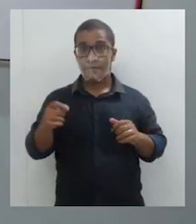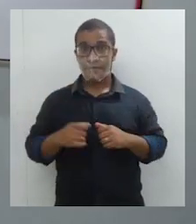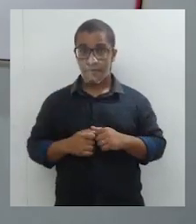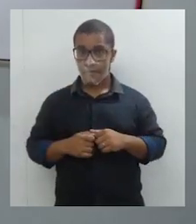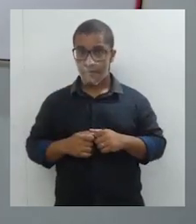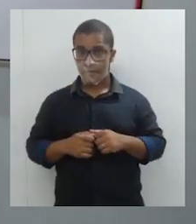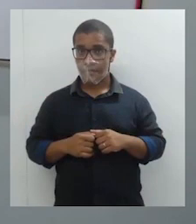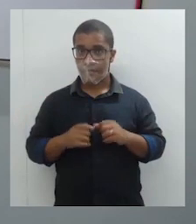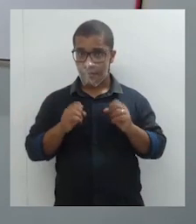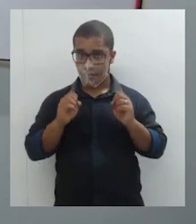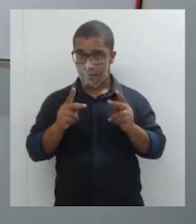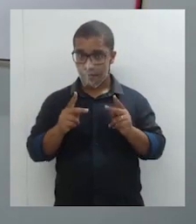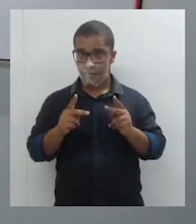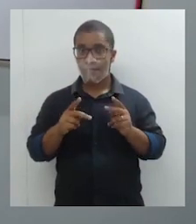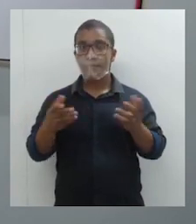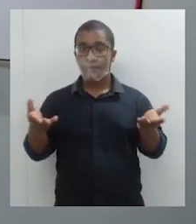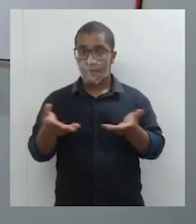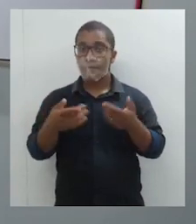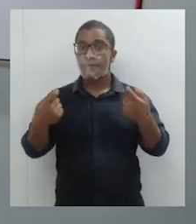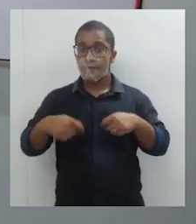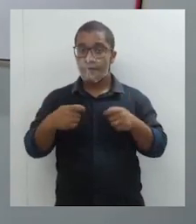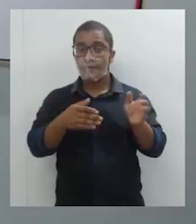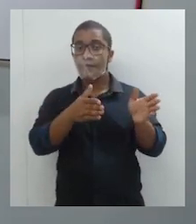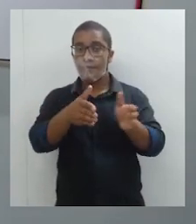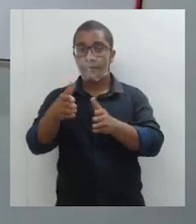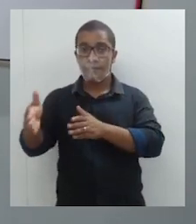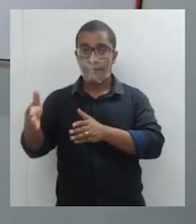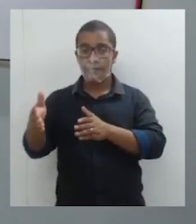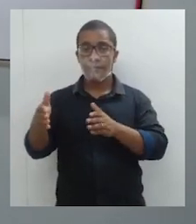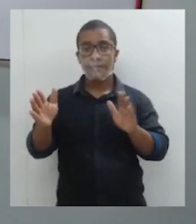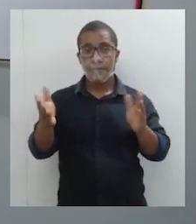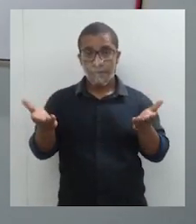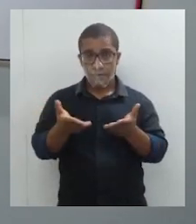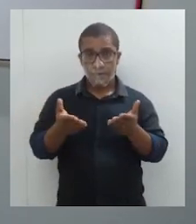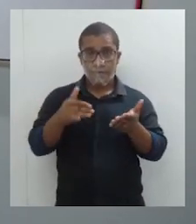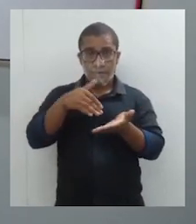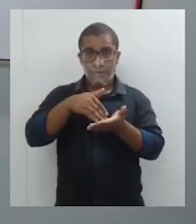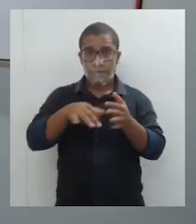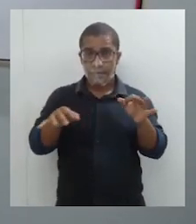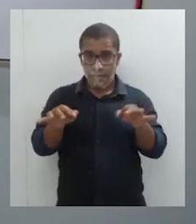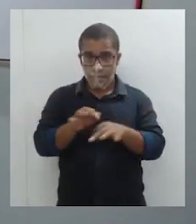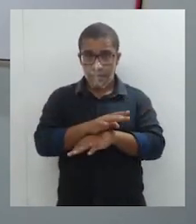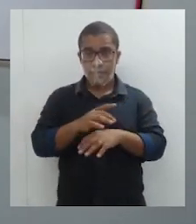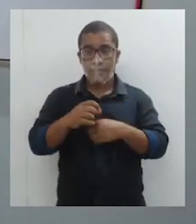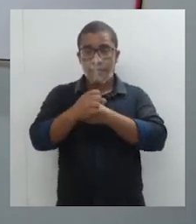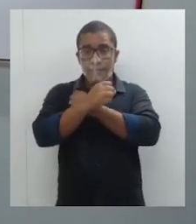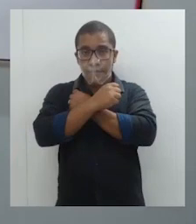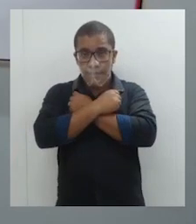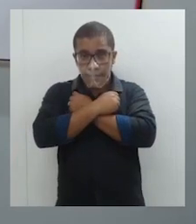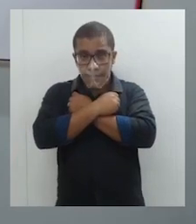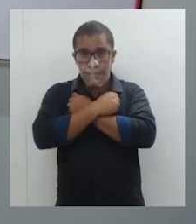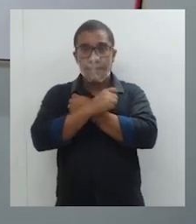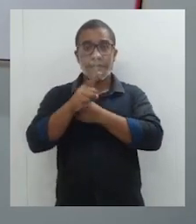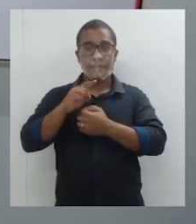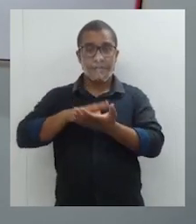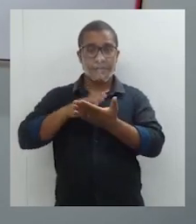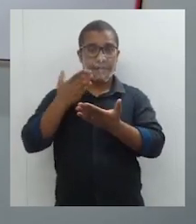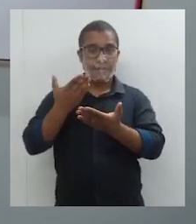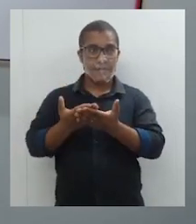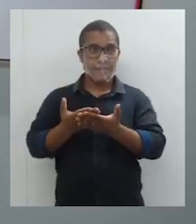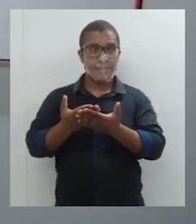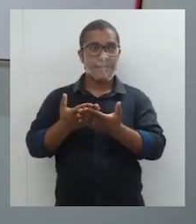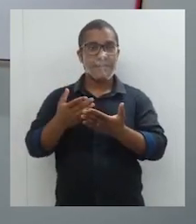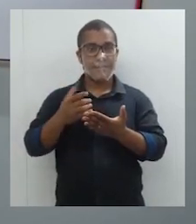Sé o gente tivesse essa organização e para despedir aqui de vocês manda um abraço aqui para o nosso